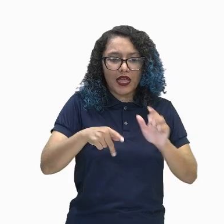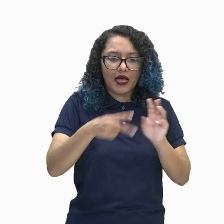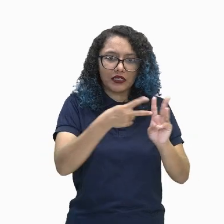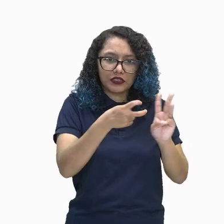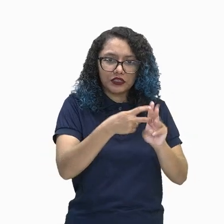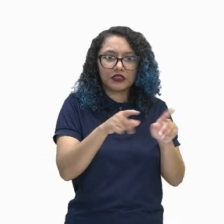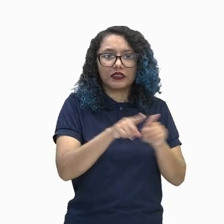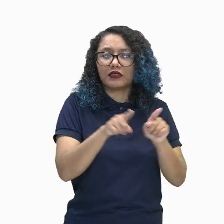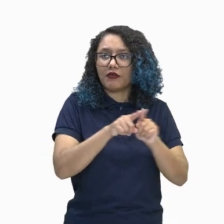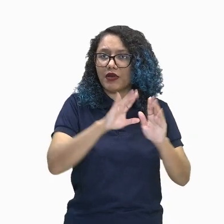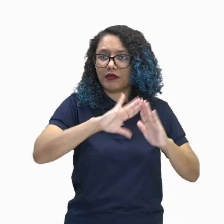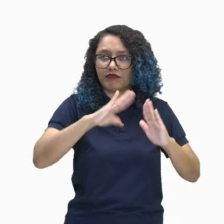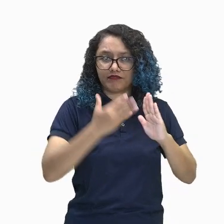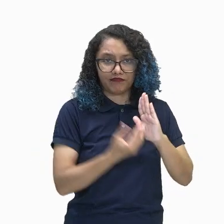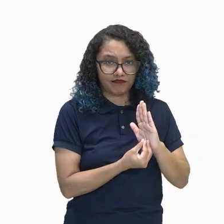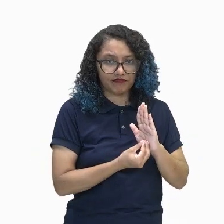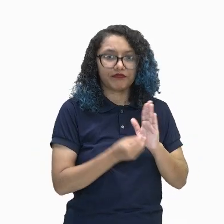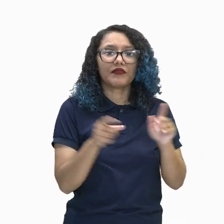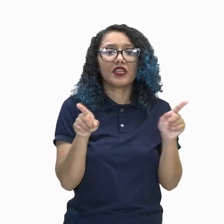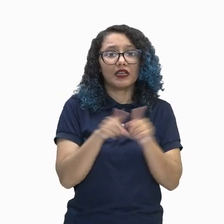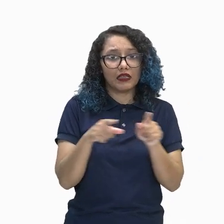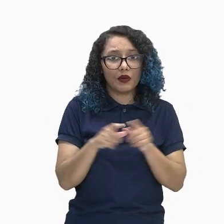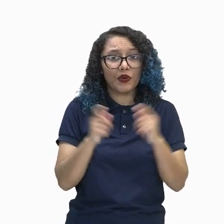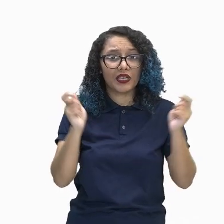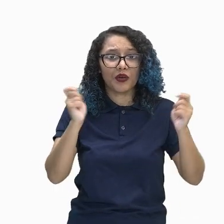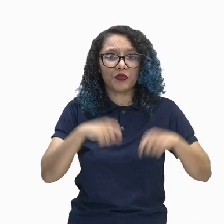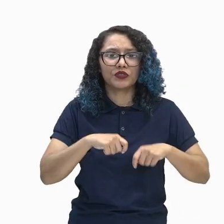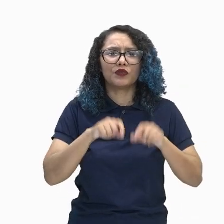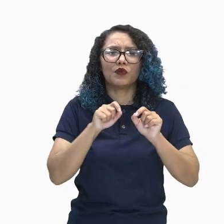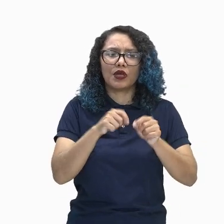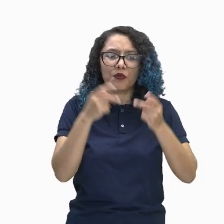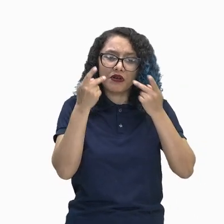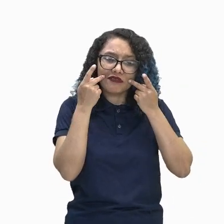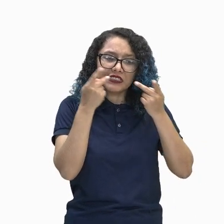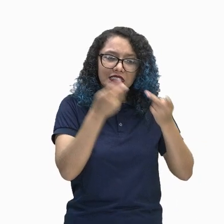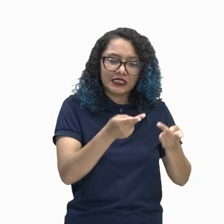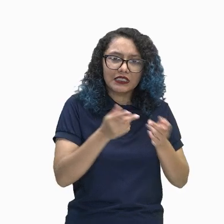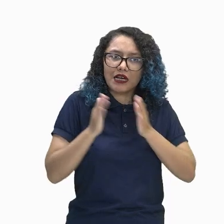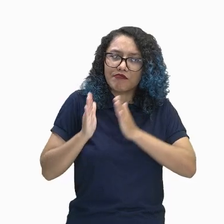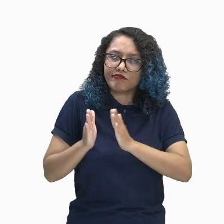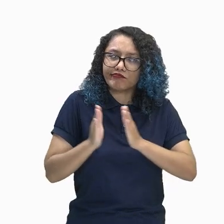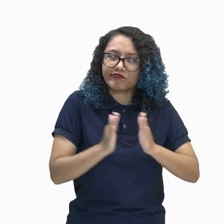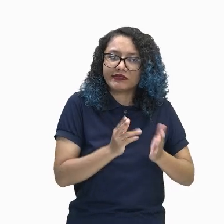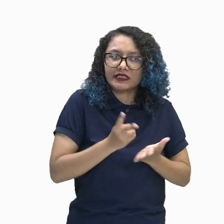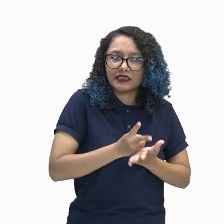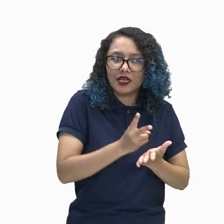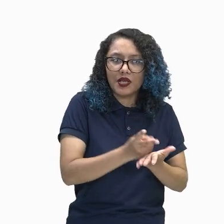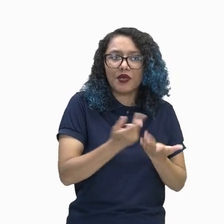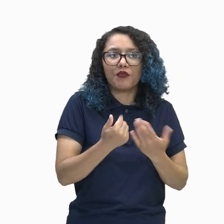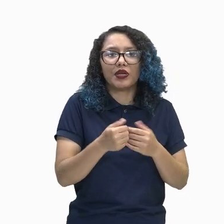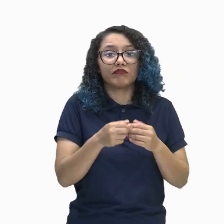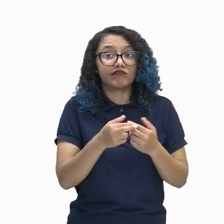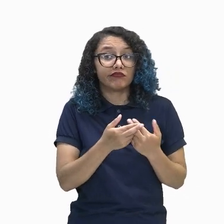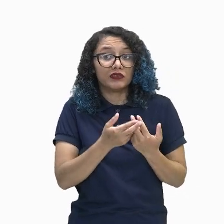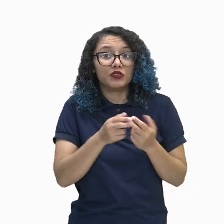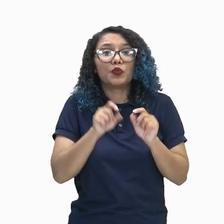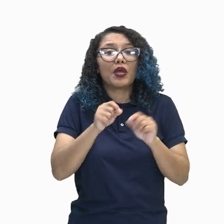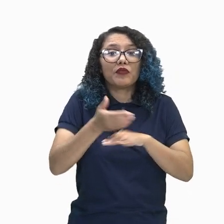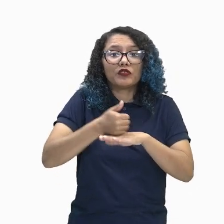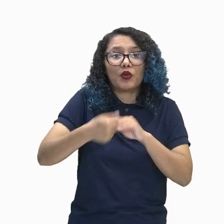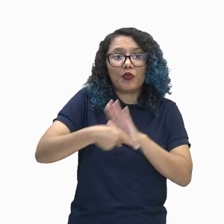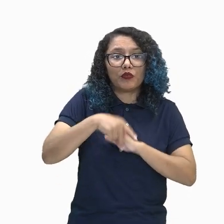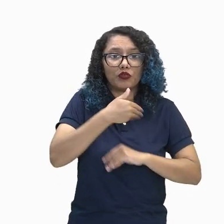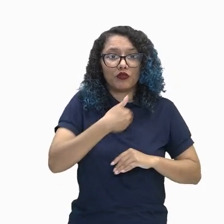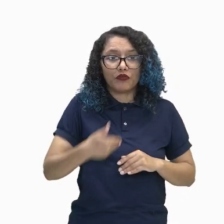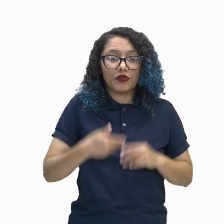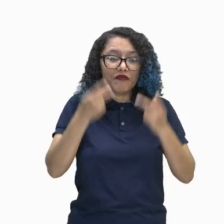e quilombolas, possibilitem a visita periódica de agentes do governo às comunidades tradicionais para